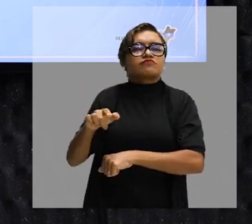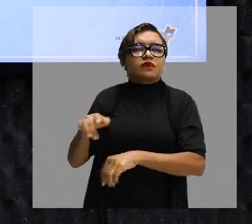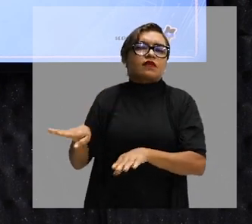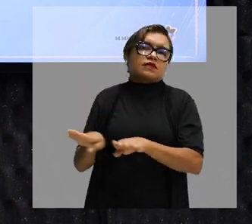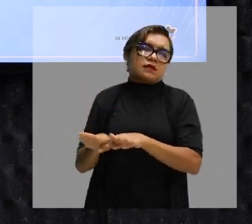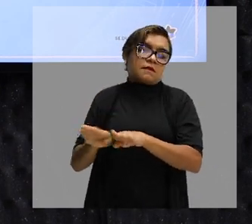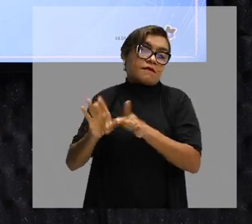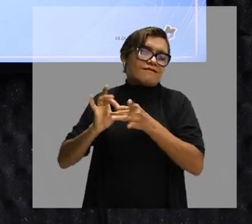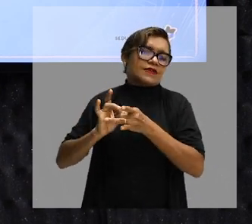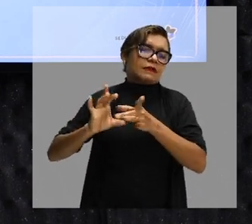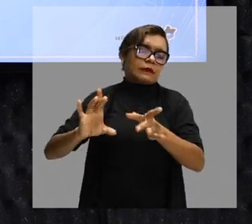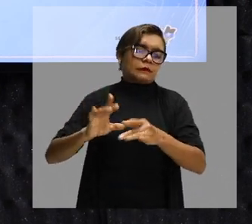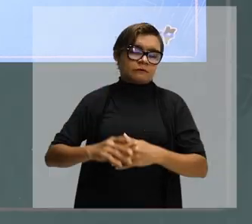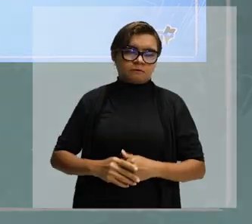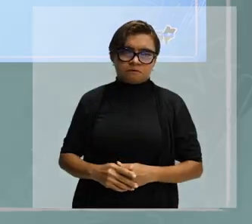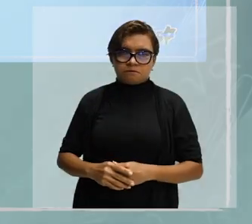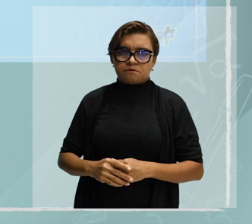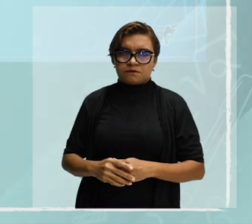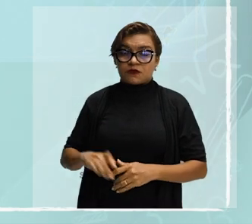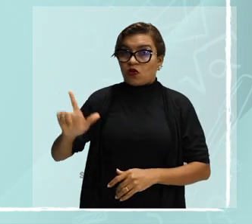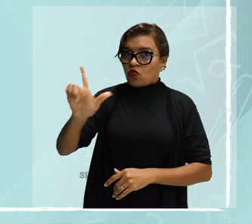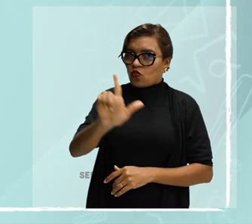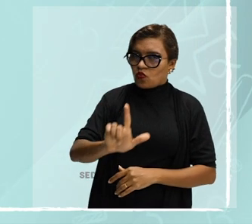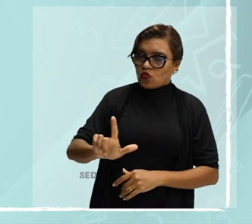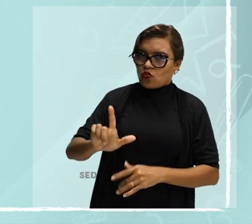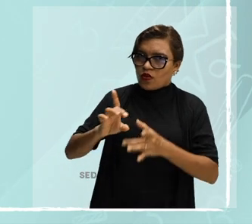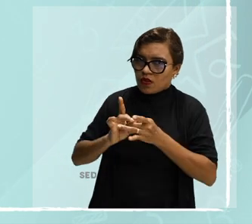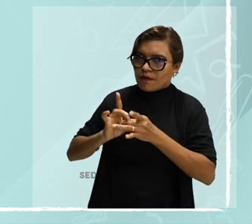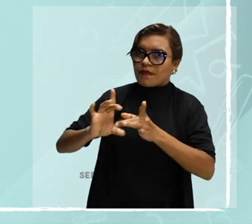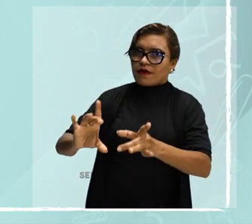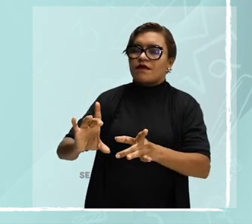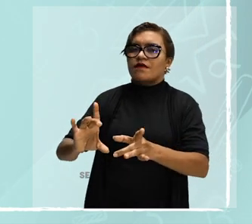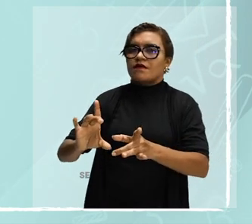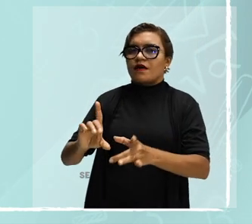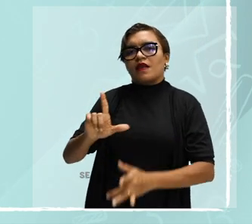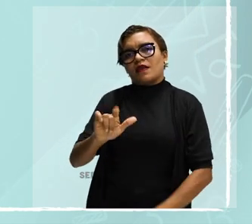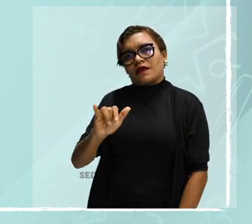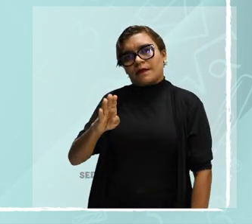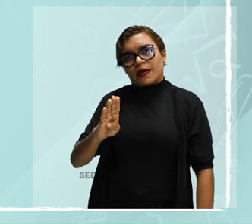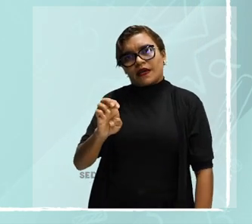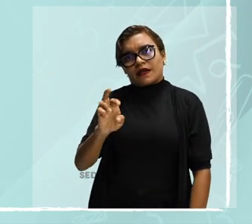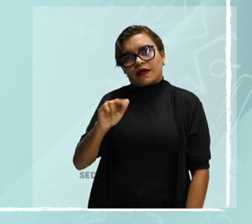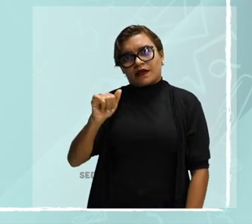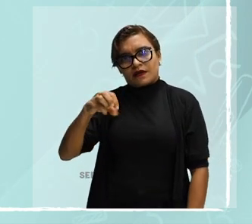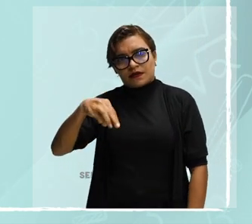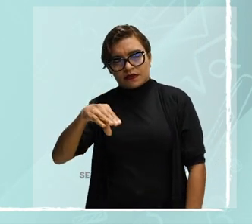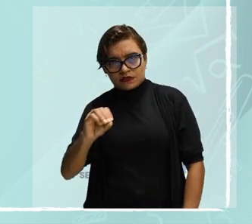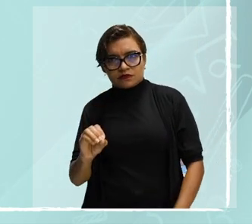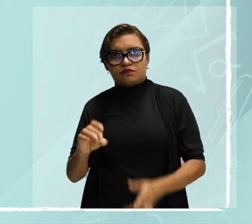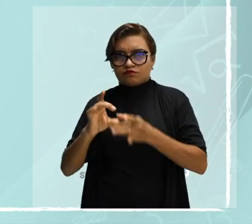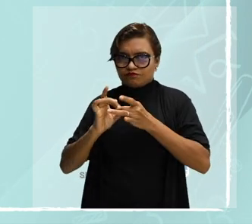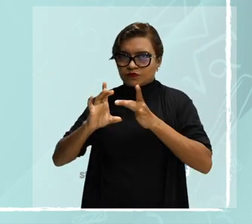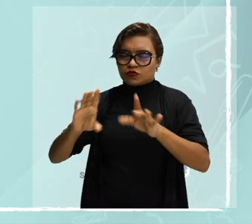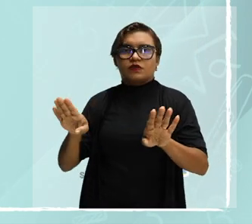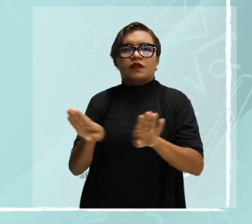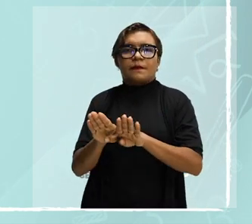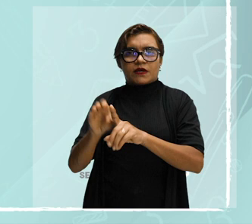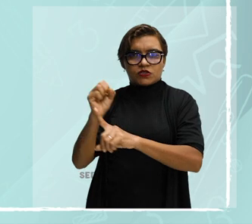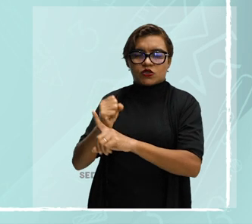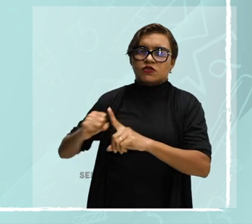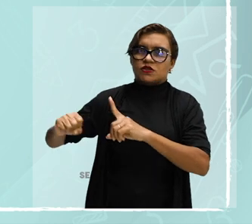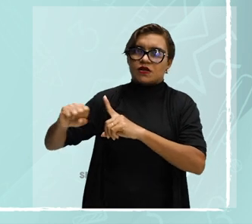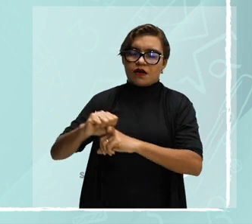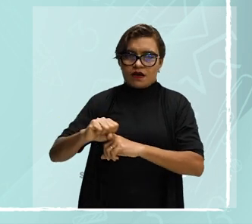Estado liberal. O liberalismo e o socialismo são correntes econômicas, são escolas econômicas, tá?